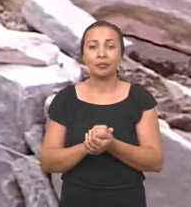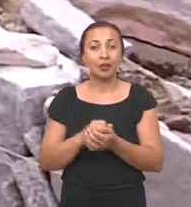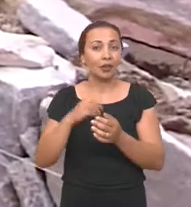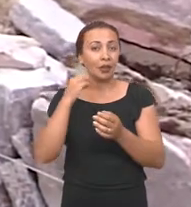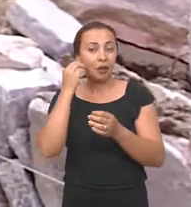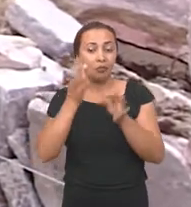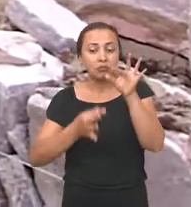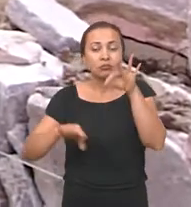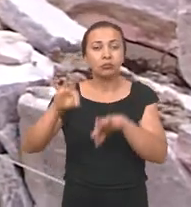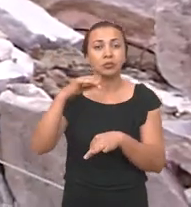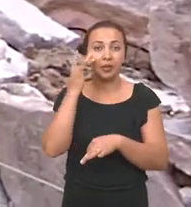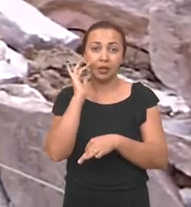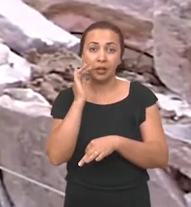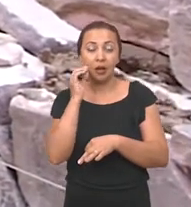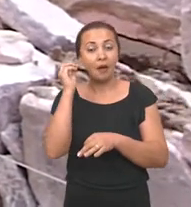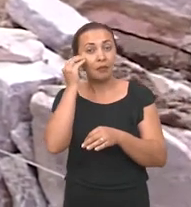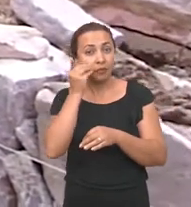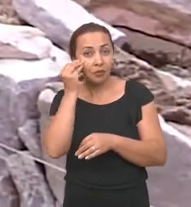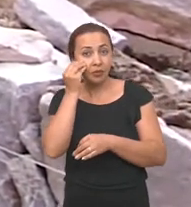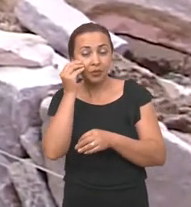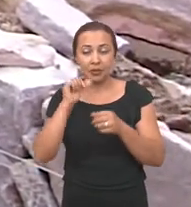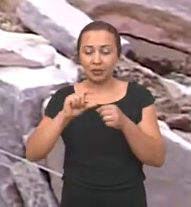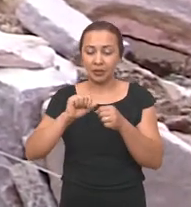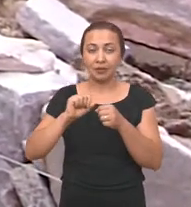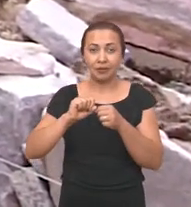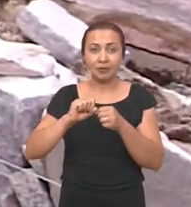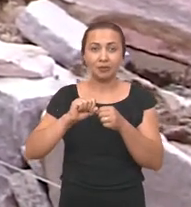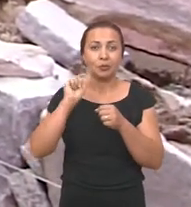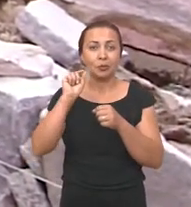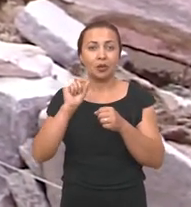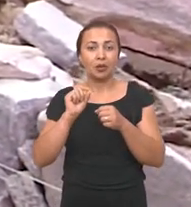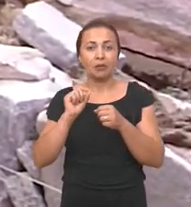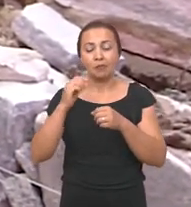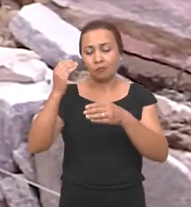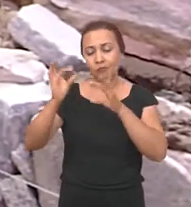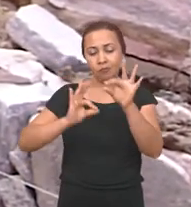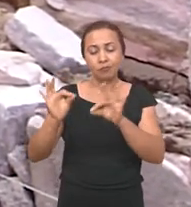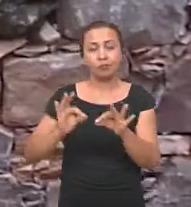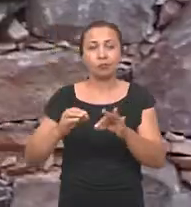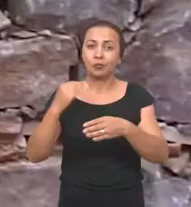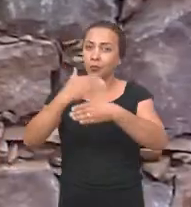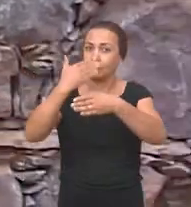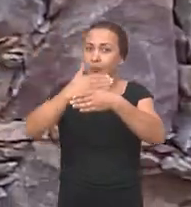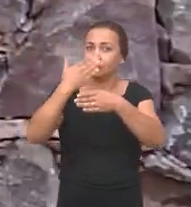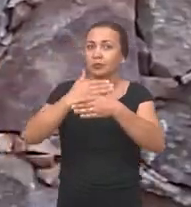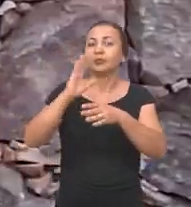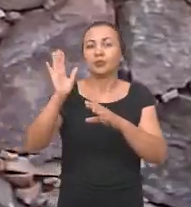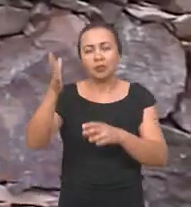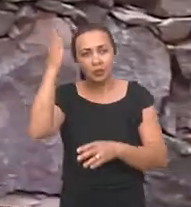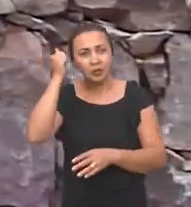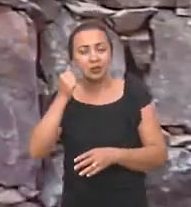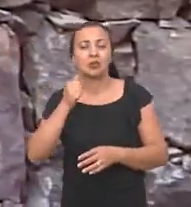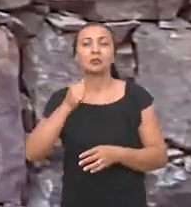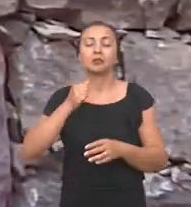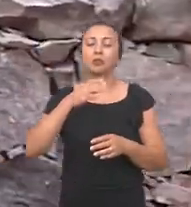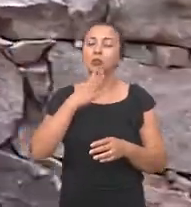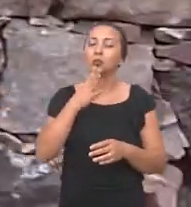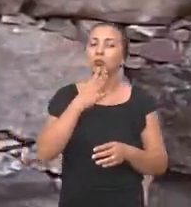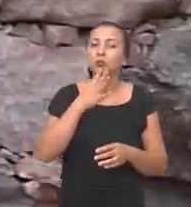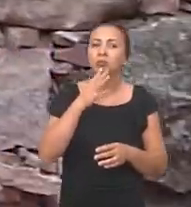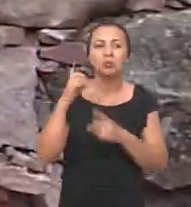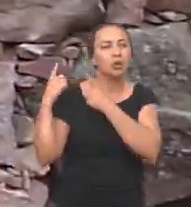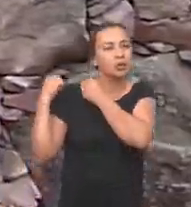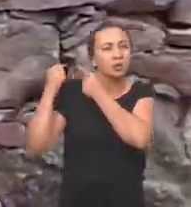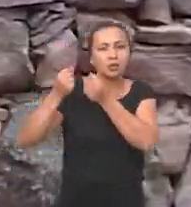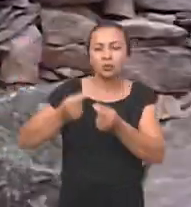Então, nas oficinas, o que a gente tem feito é uma interação com os construtores de Gatu, aqueles que detêm esse saber